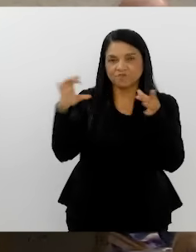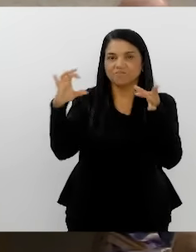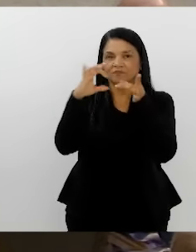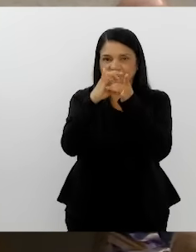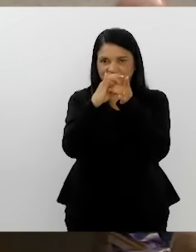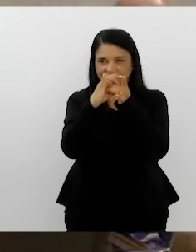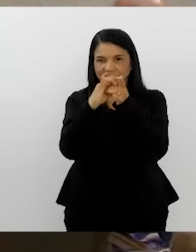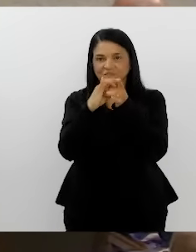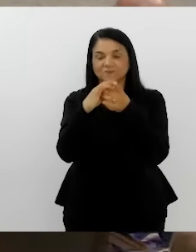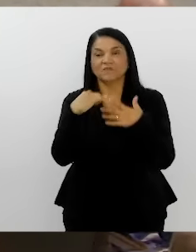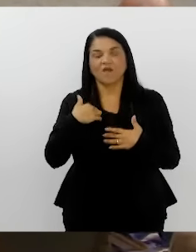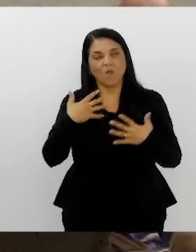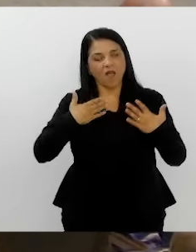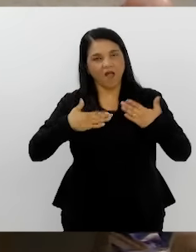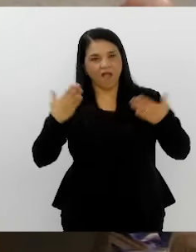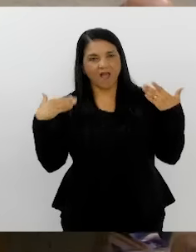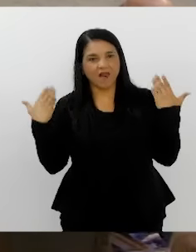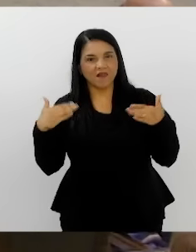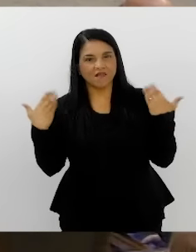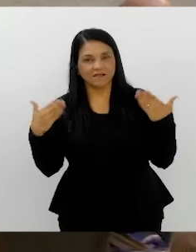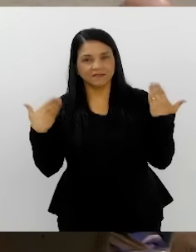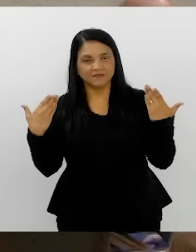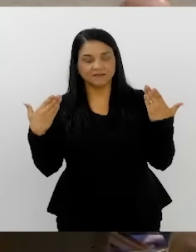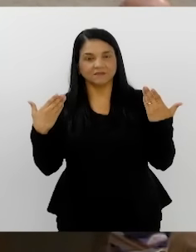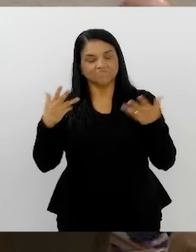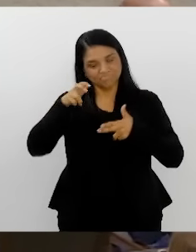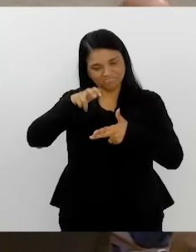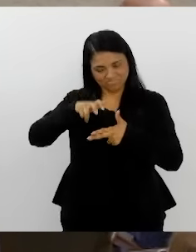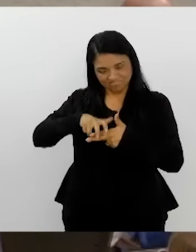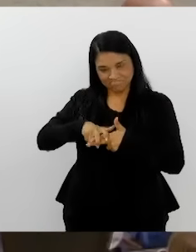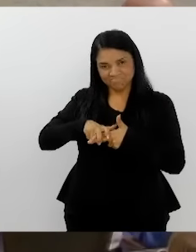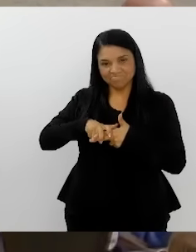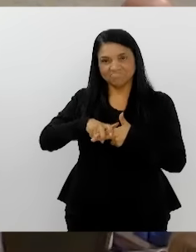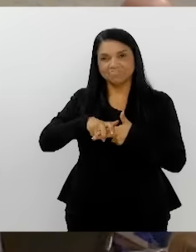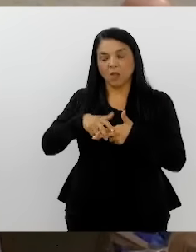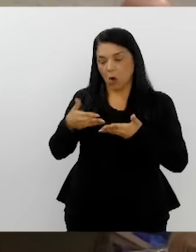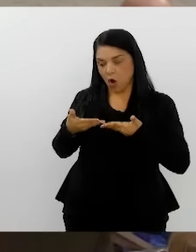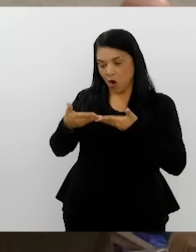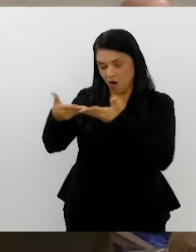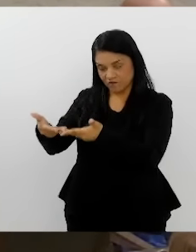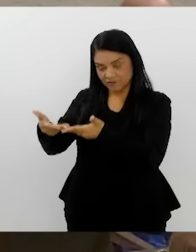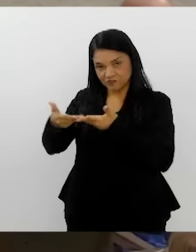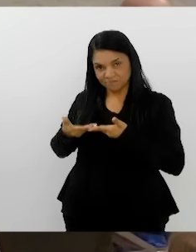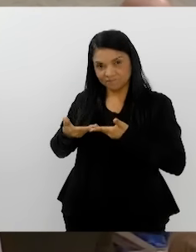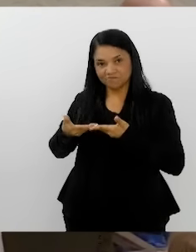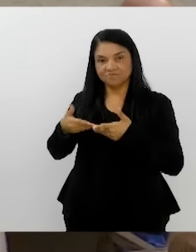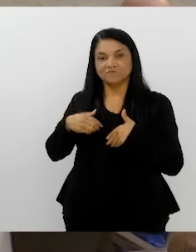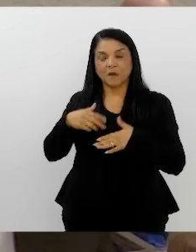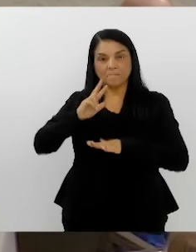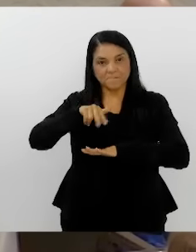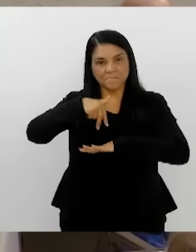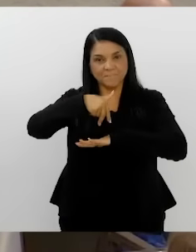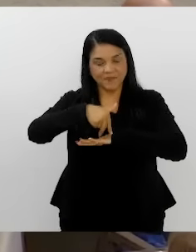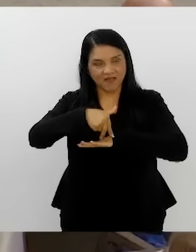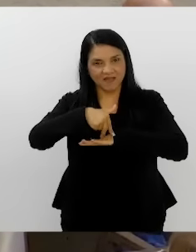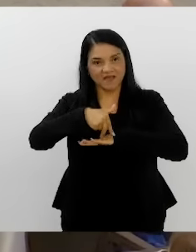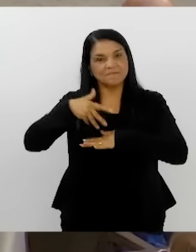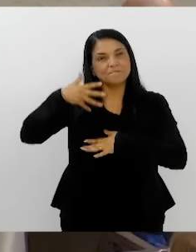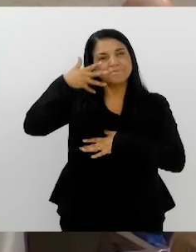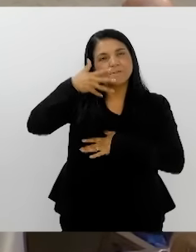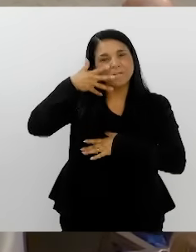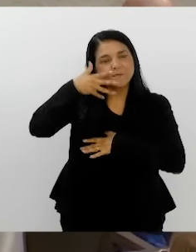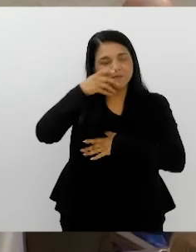alegria que estou hoje nessa mesa, a seu convite para estar aqui para falar de alguém